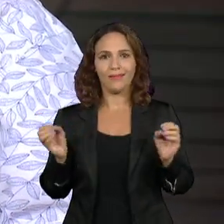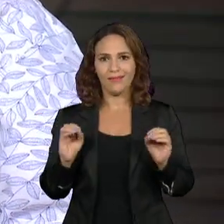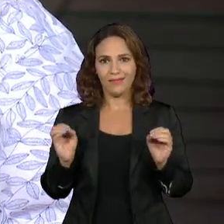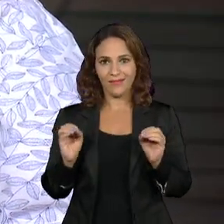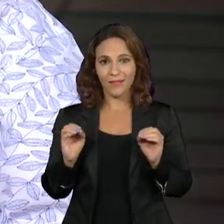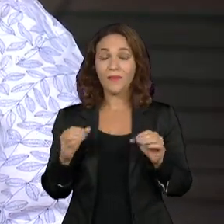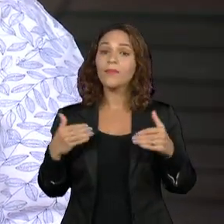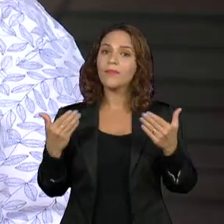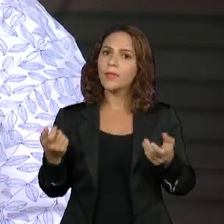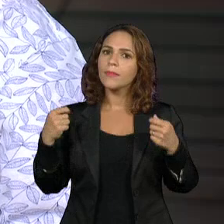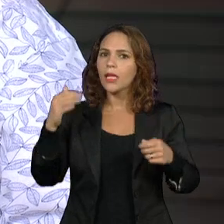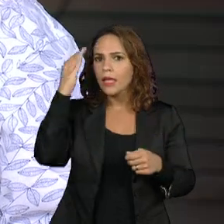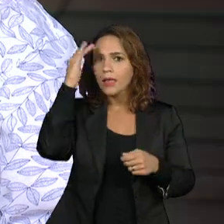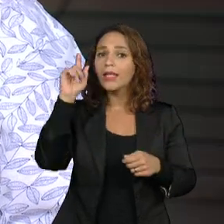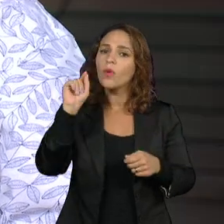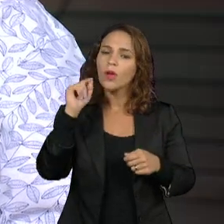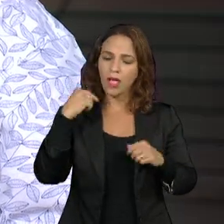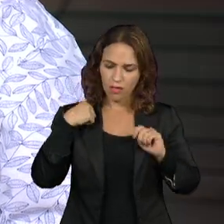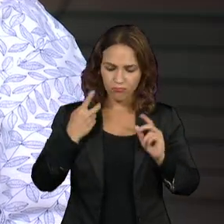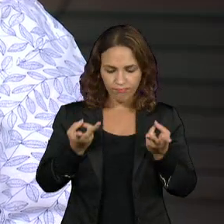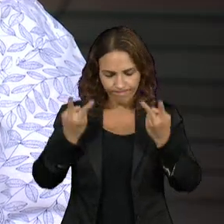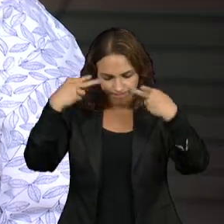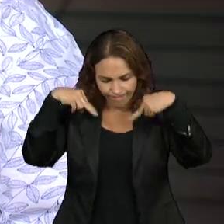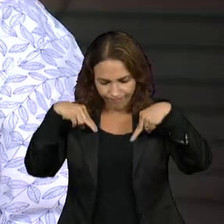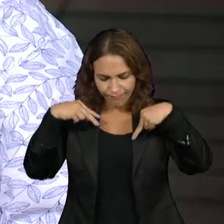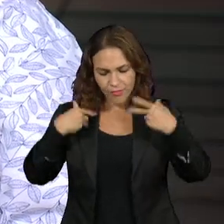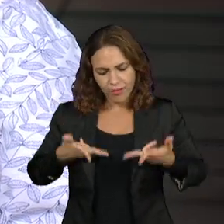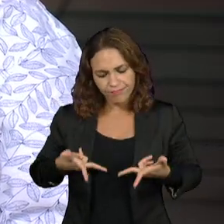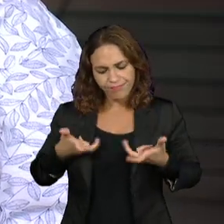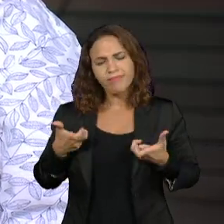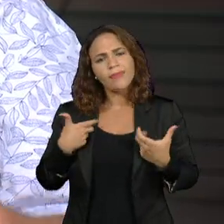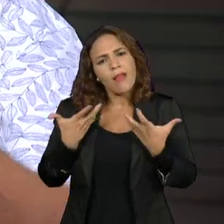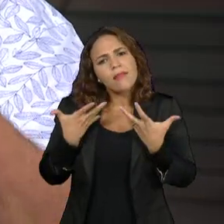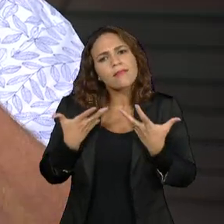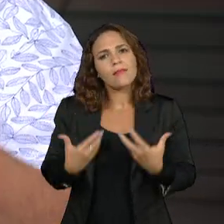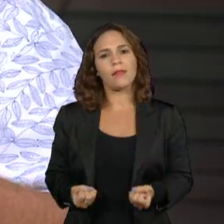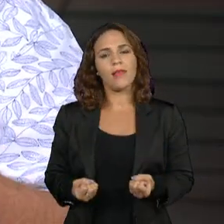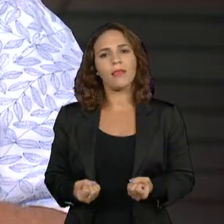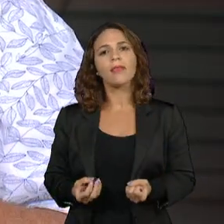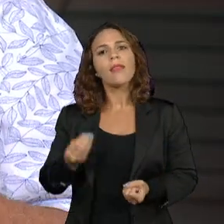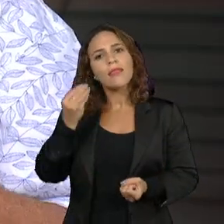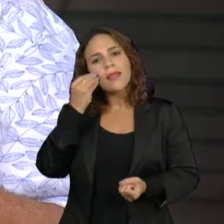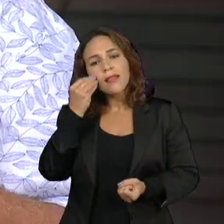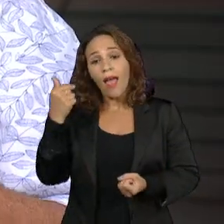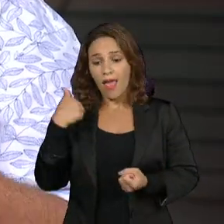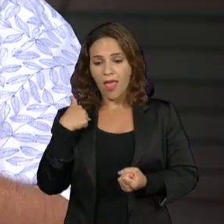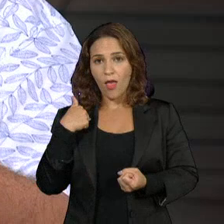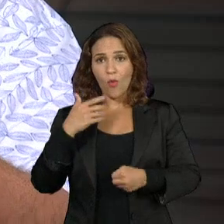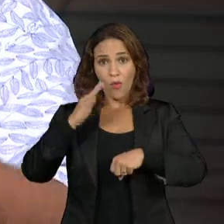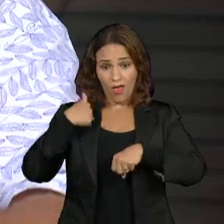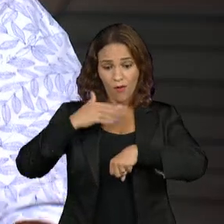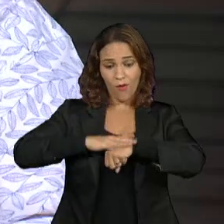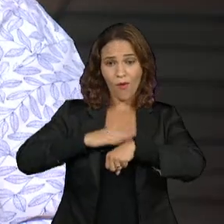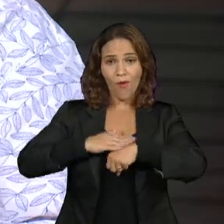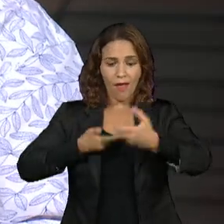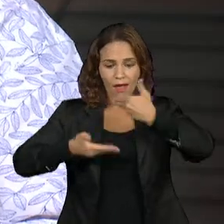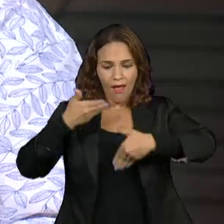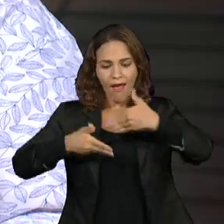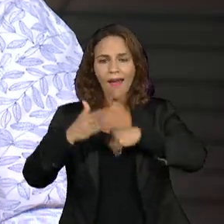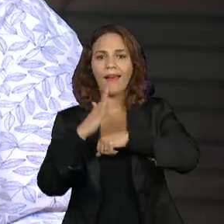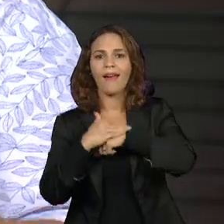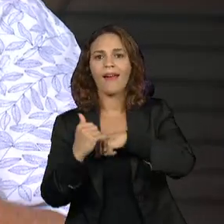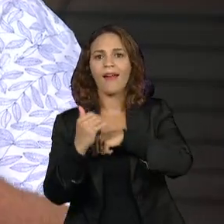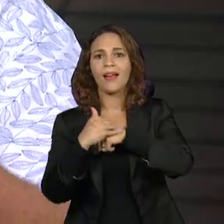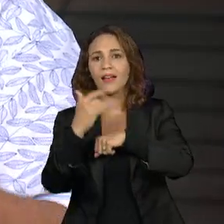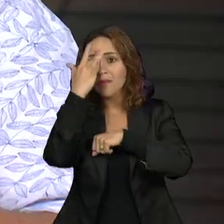nós estamos tentando nos aceitar, tá? A autoaceitação, para poder se dar esse carinho que a gente não conseguiu encontrar.